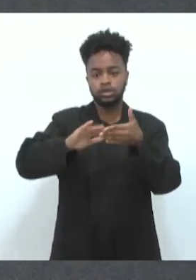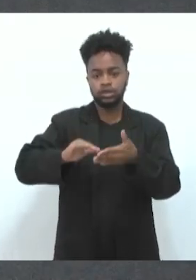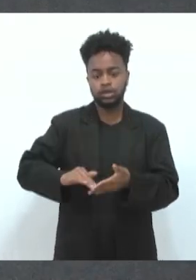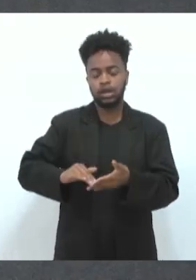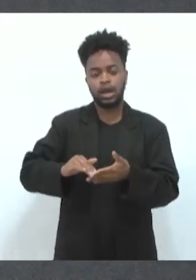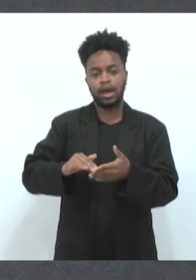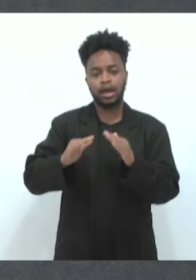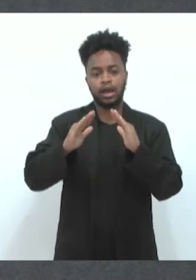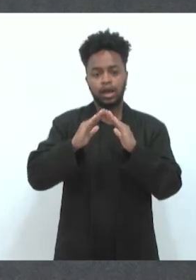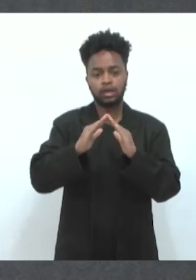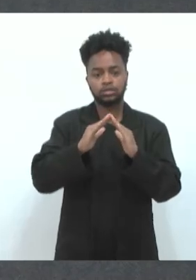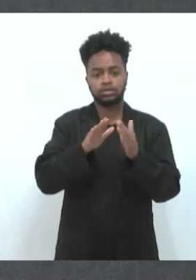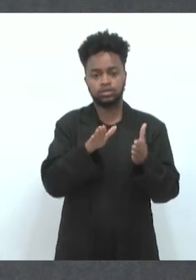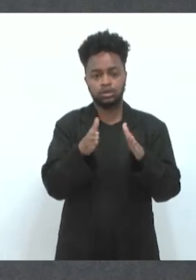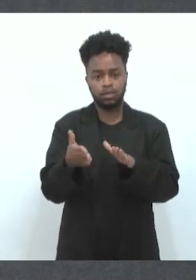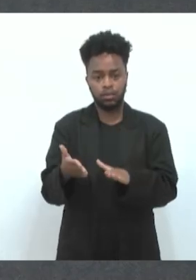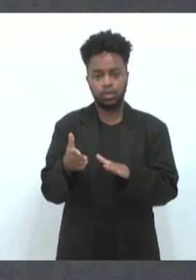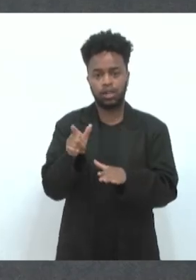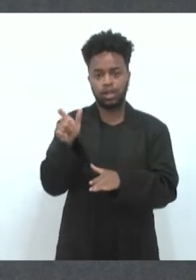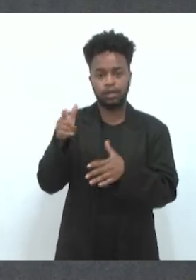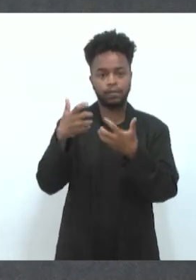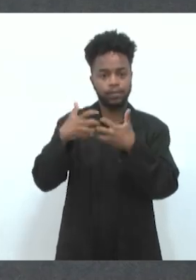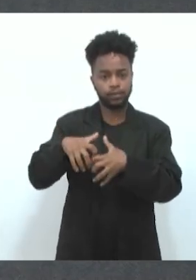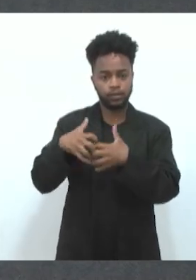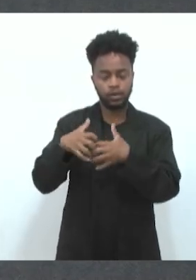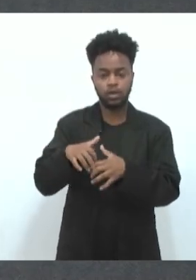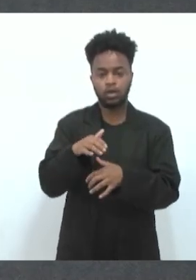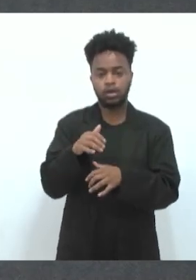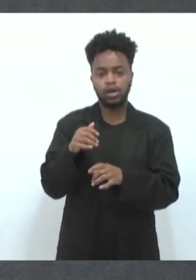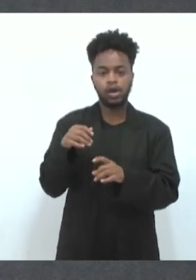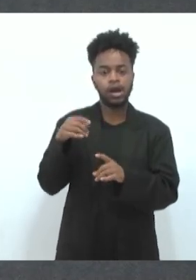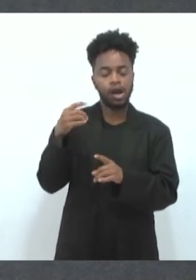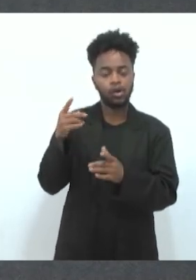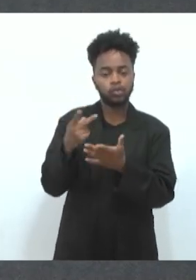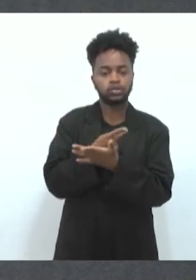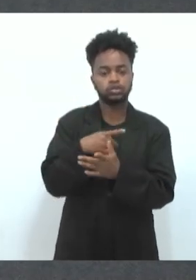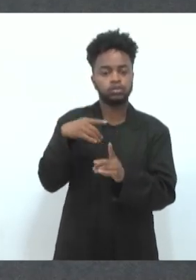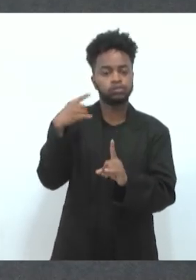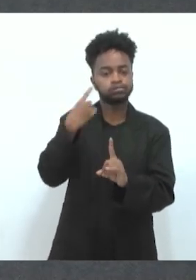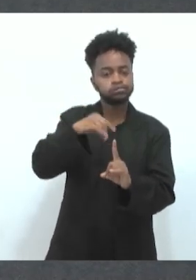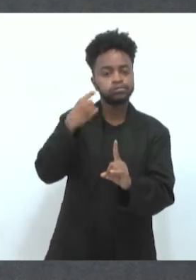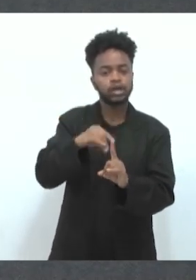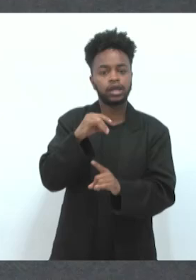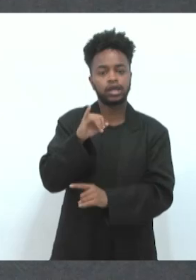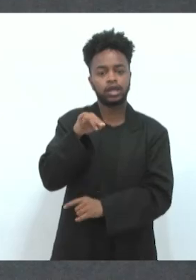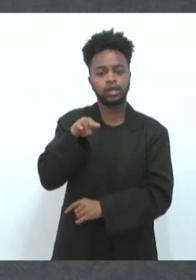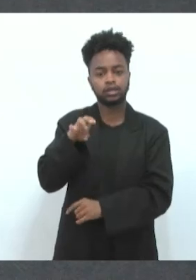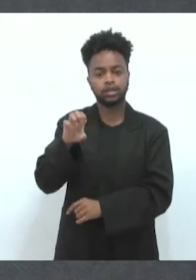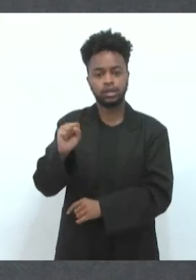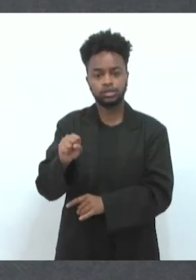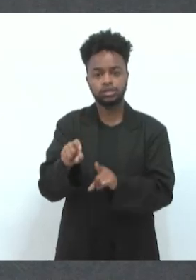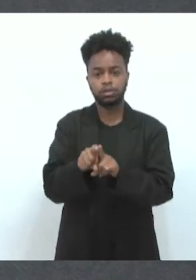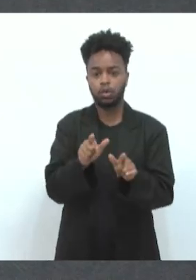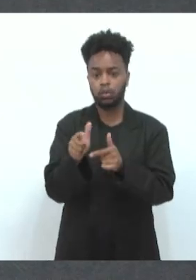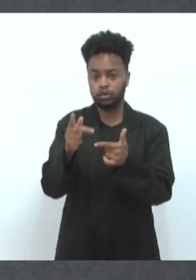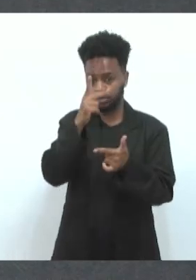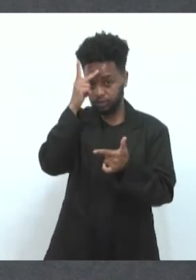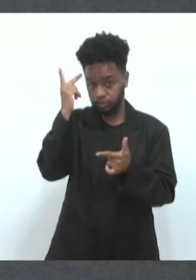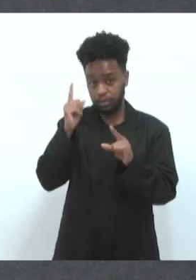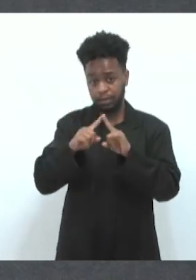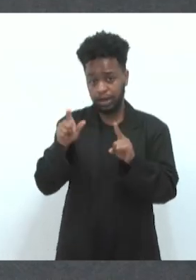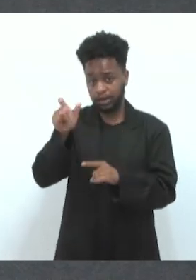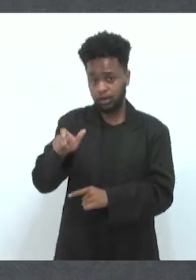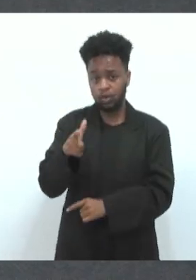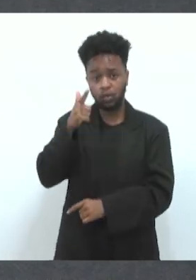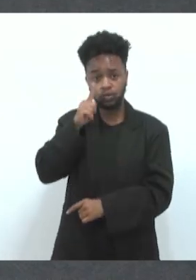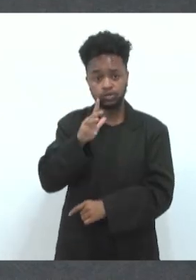onde foi torturada Inês Etienne e várias outras pessoas, mas Inês Etienne sobreviveu àquele espaço